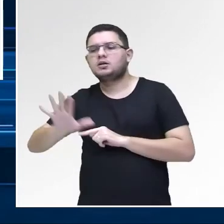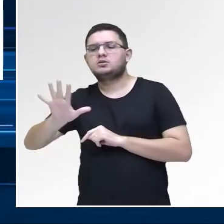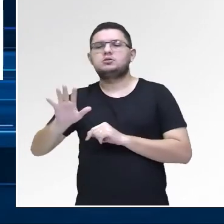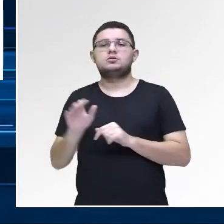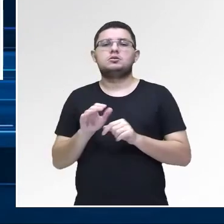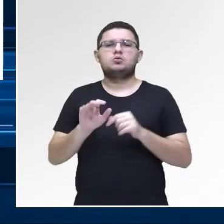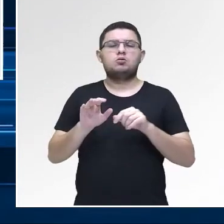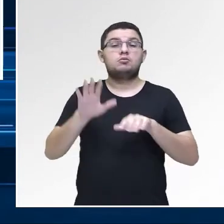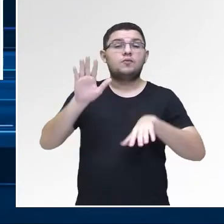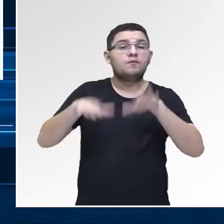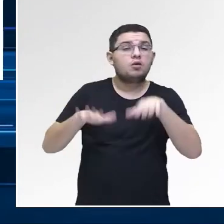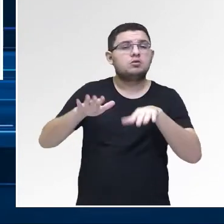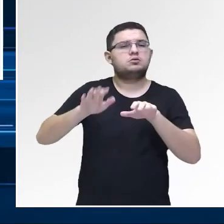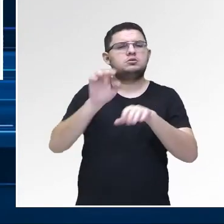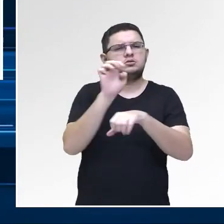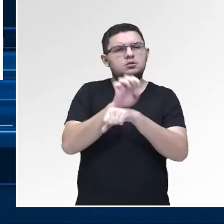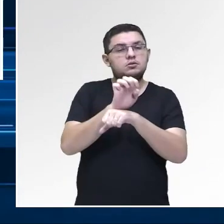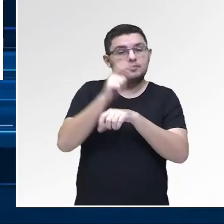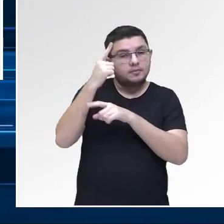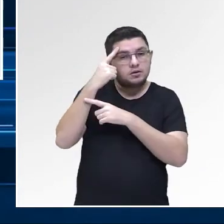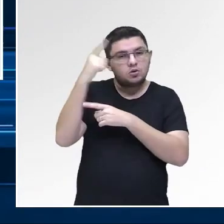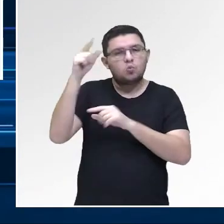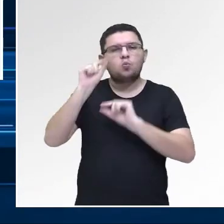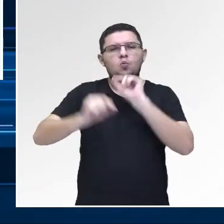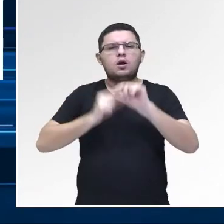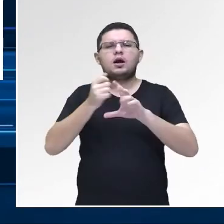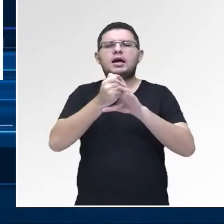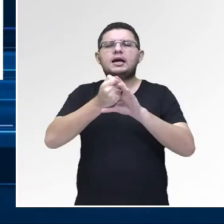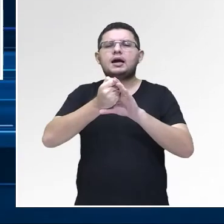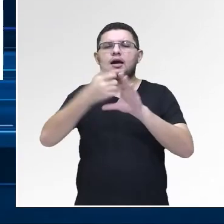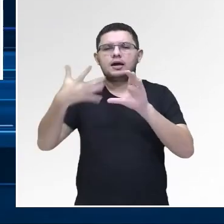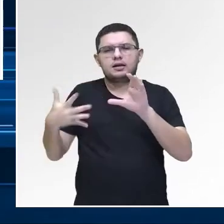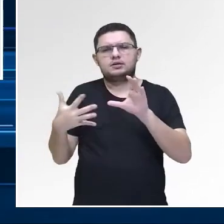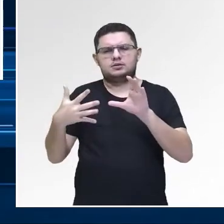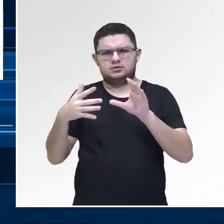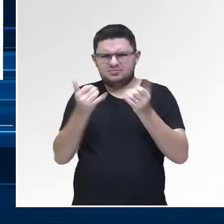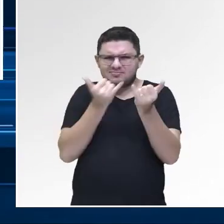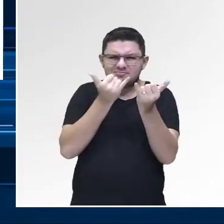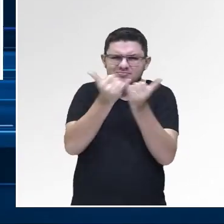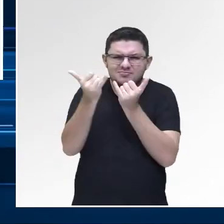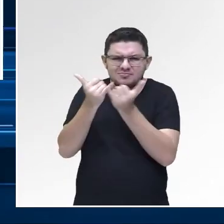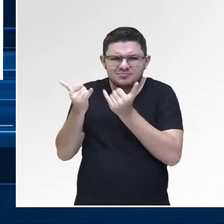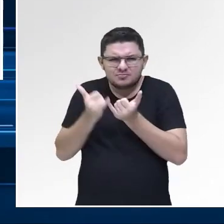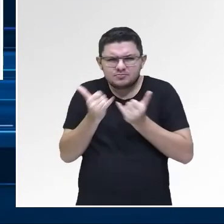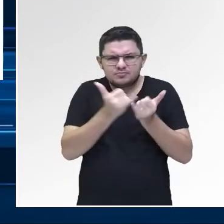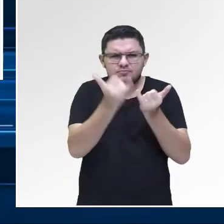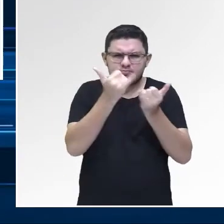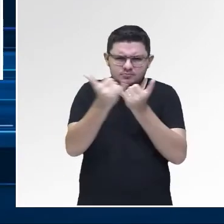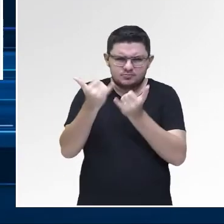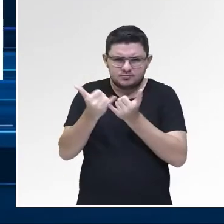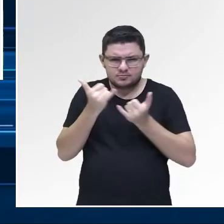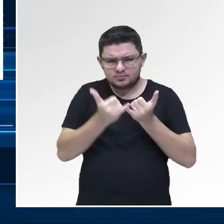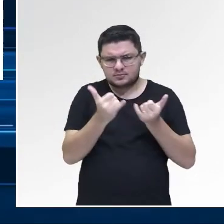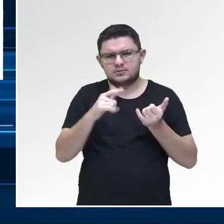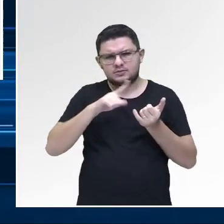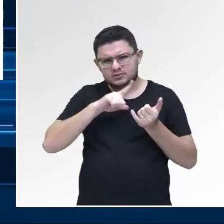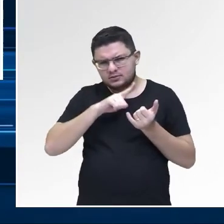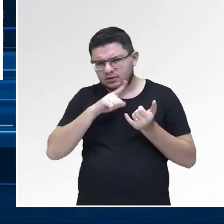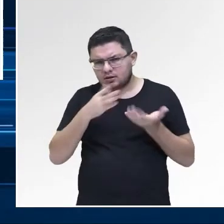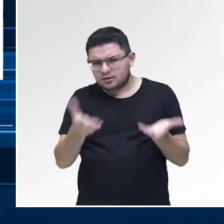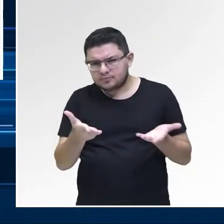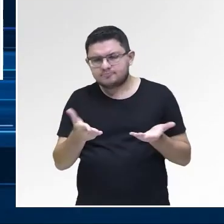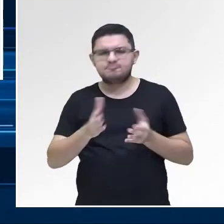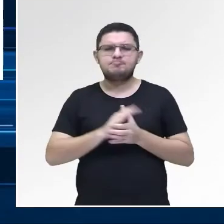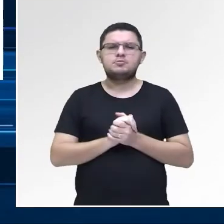em consideração a característica, se tem características de uma cidade, por